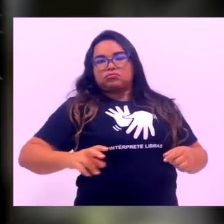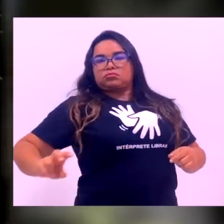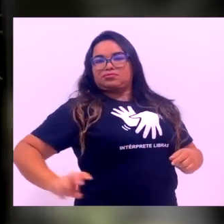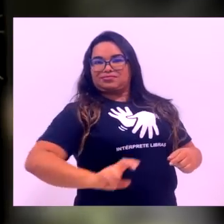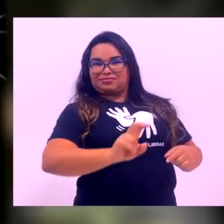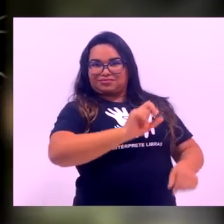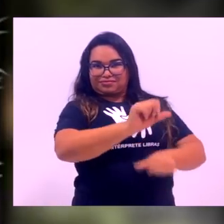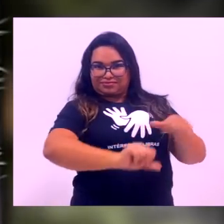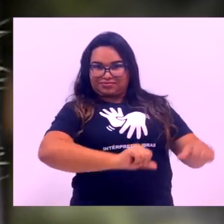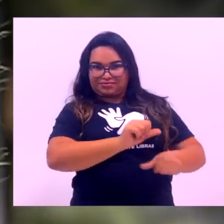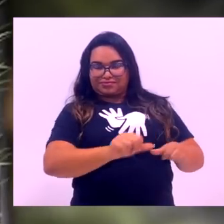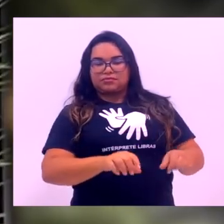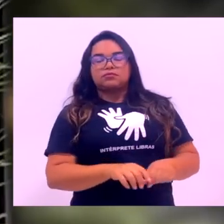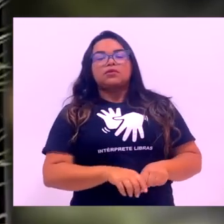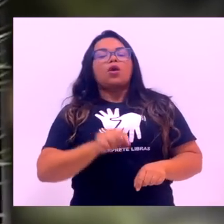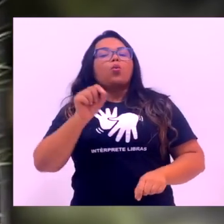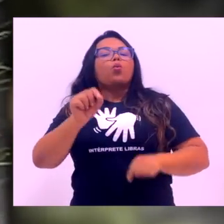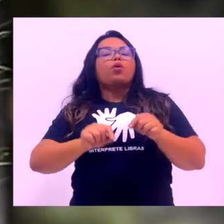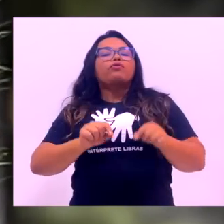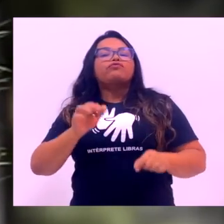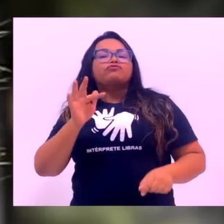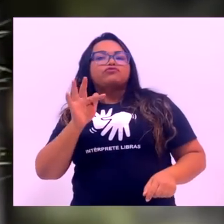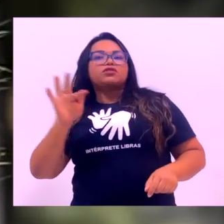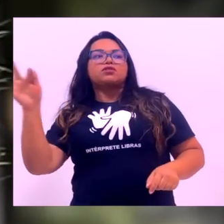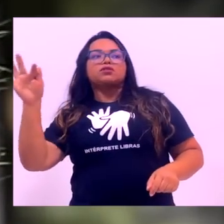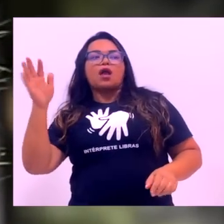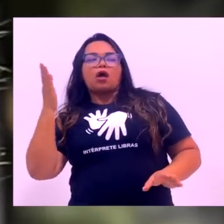franceses descobriram no Egito?